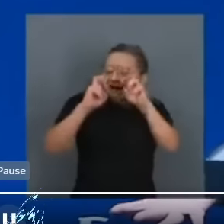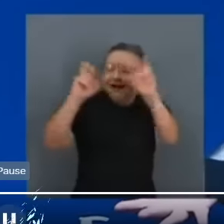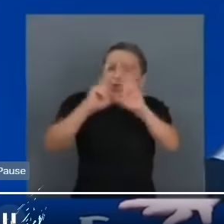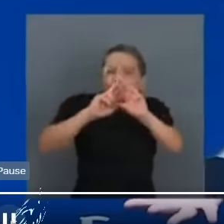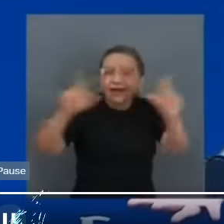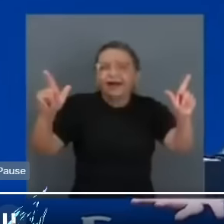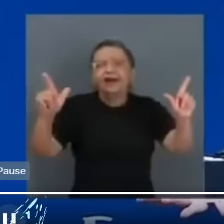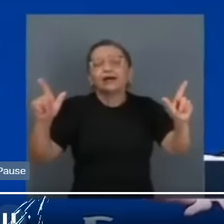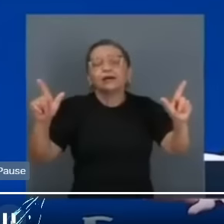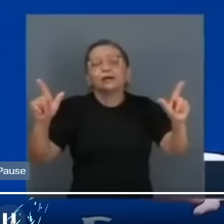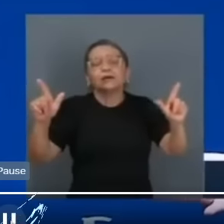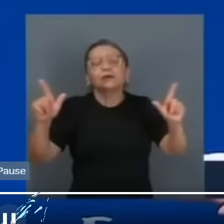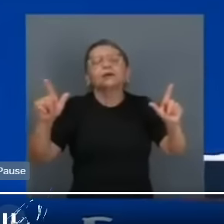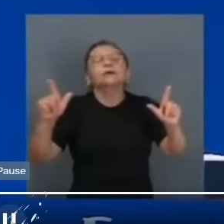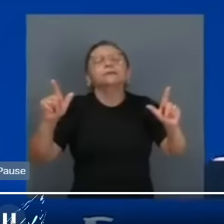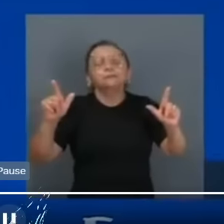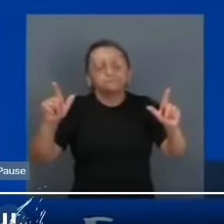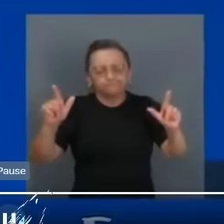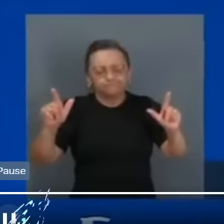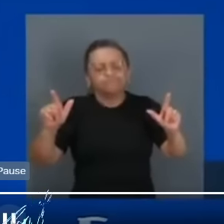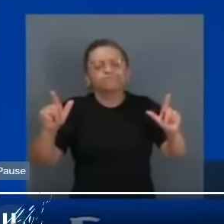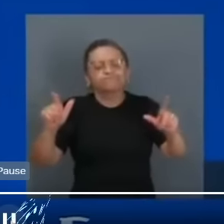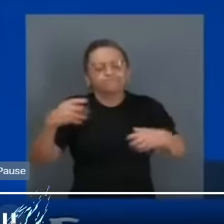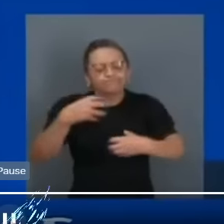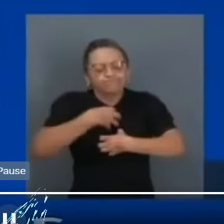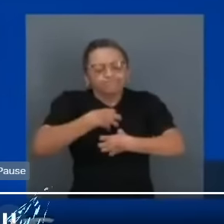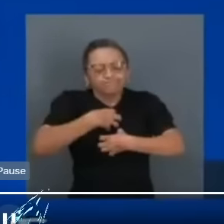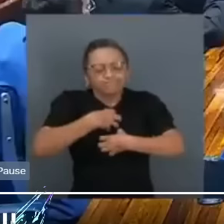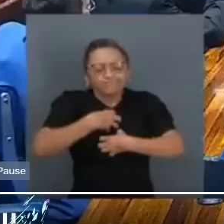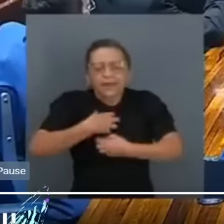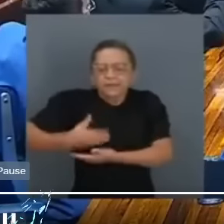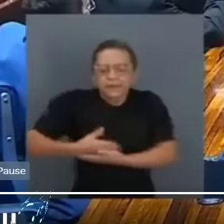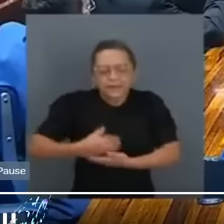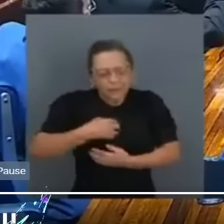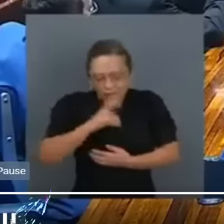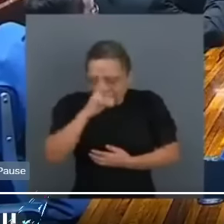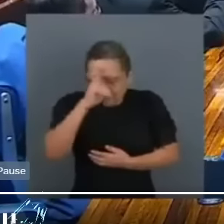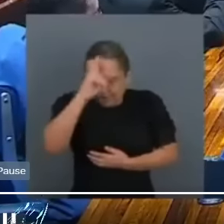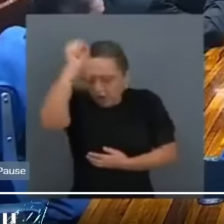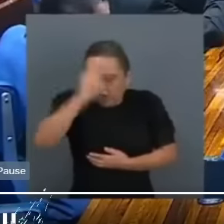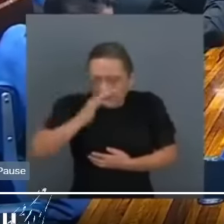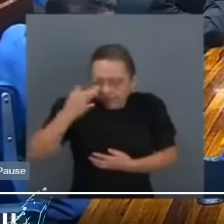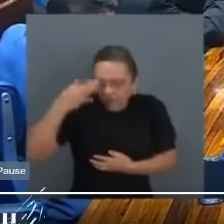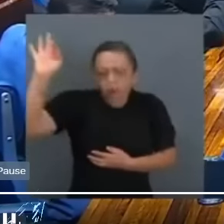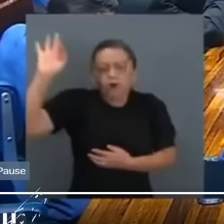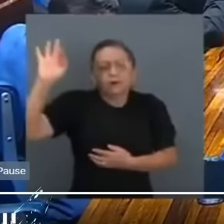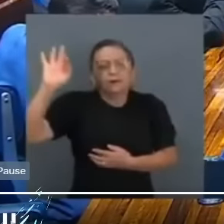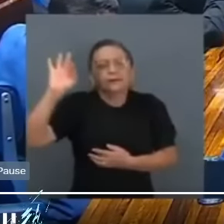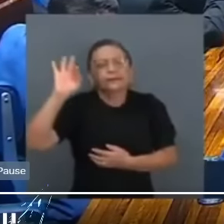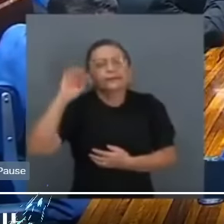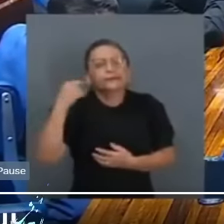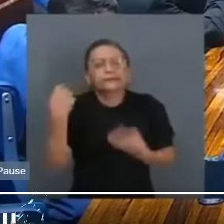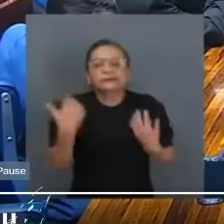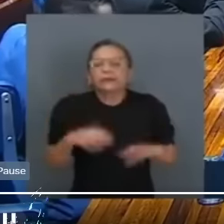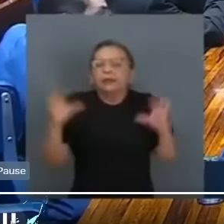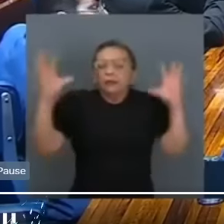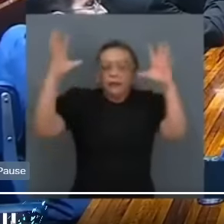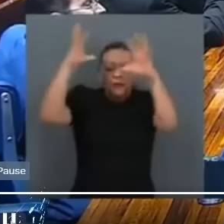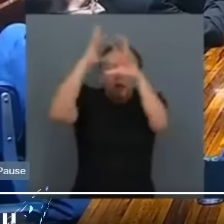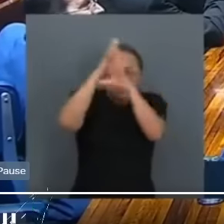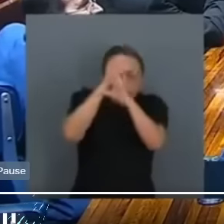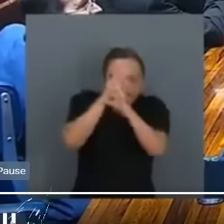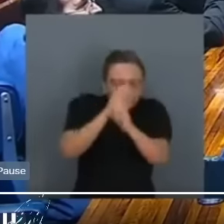misericórdia o bebê sentiu a dor intensa vocês não podem fazendo isso comigo momento a escuridão tentou